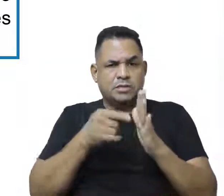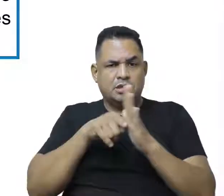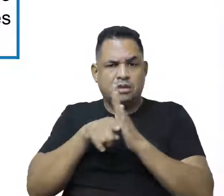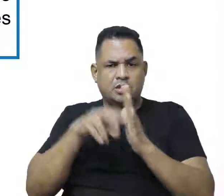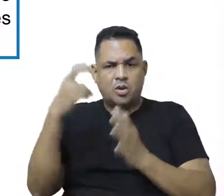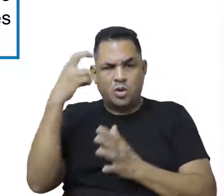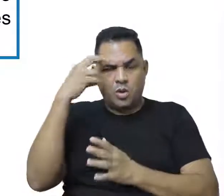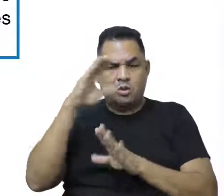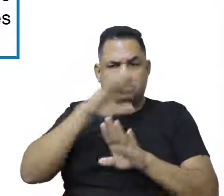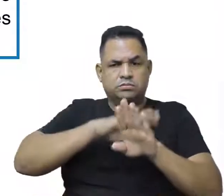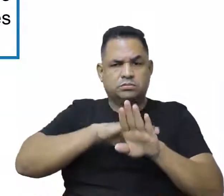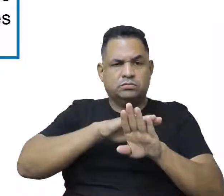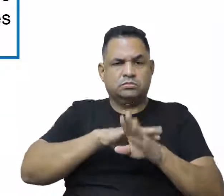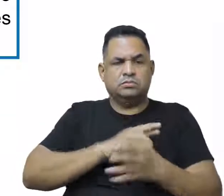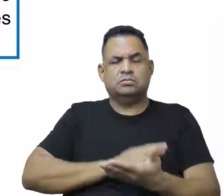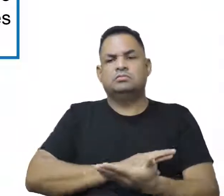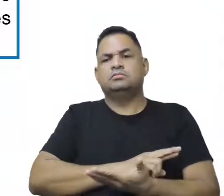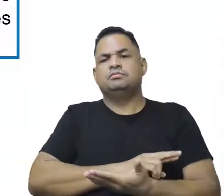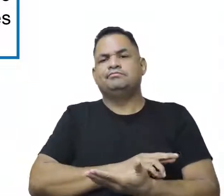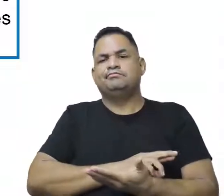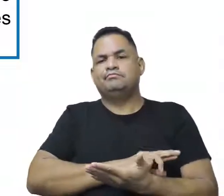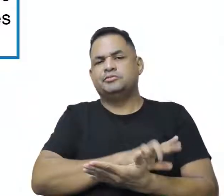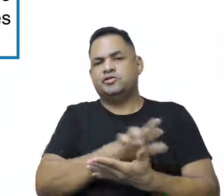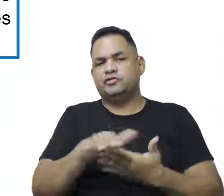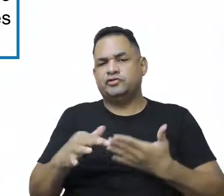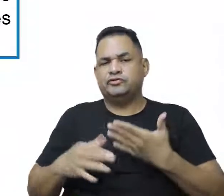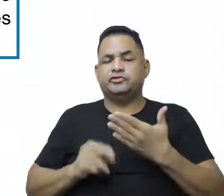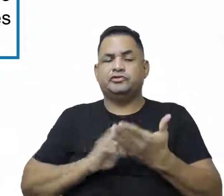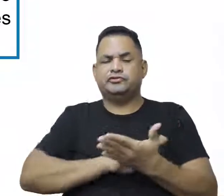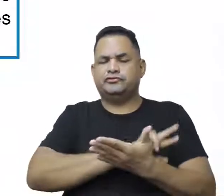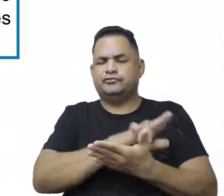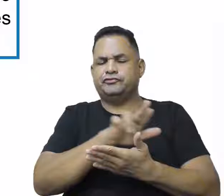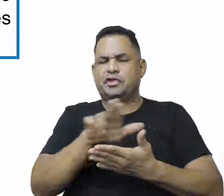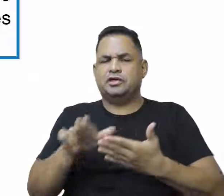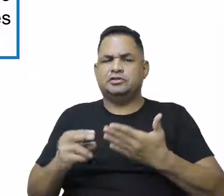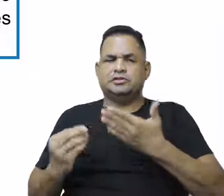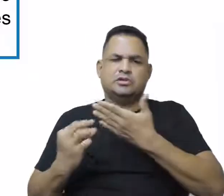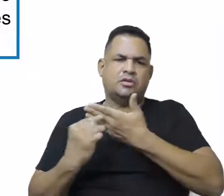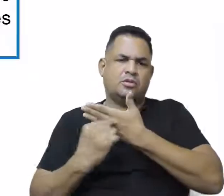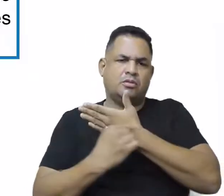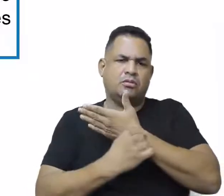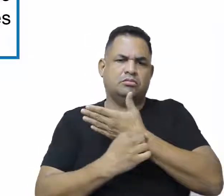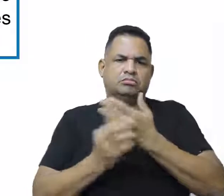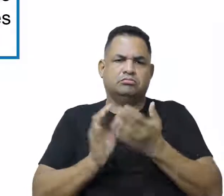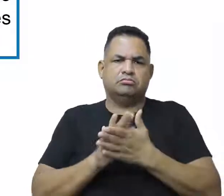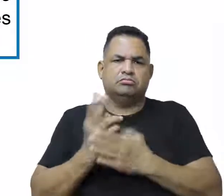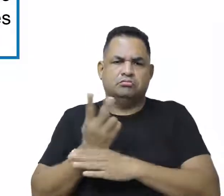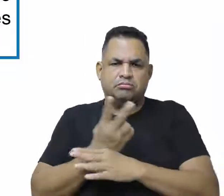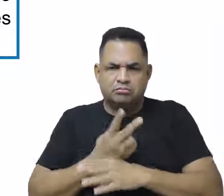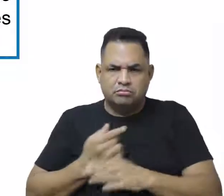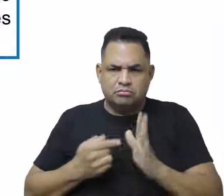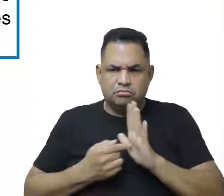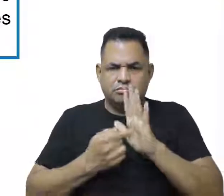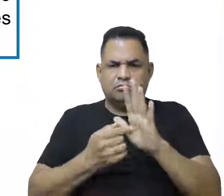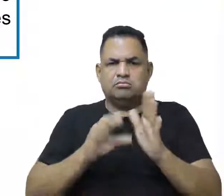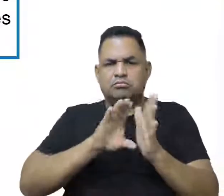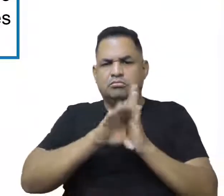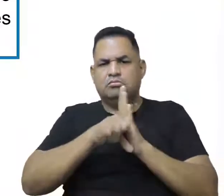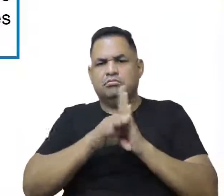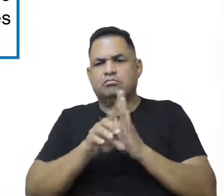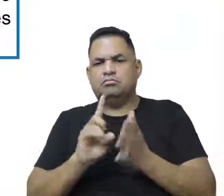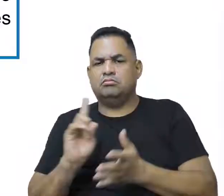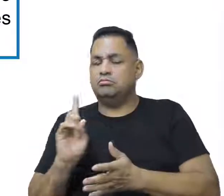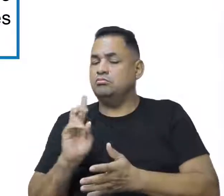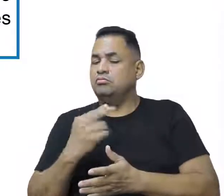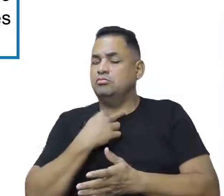a cultura e a ideologia, vários autores procuram demonstrar que esses conceitos não